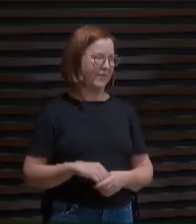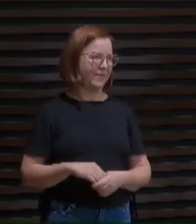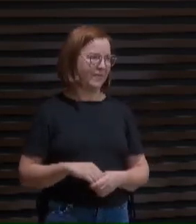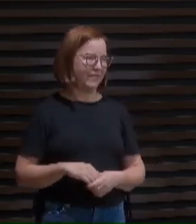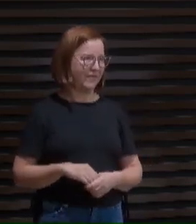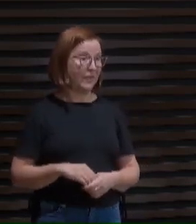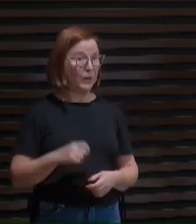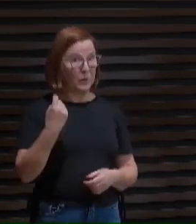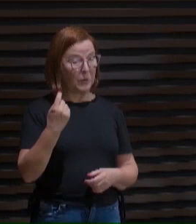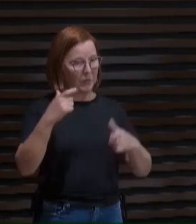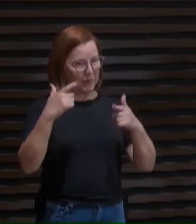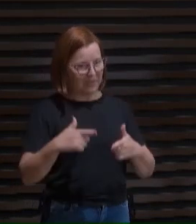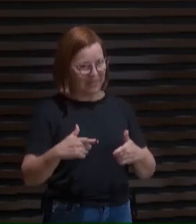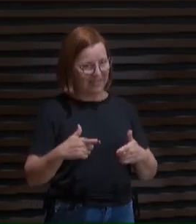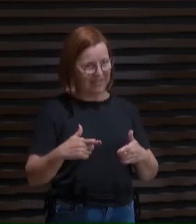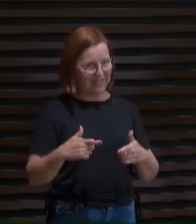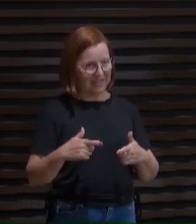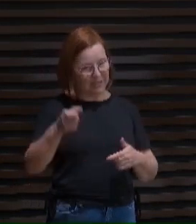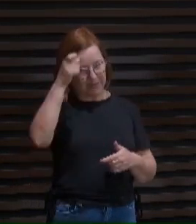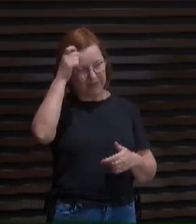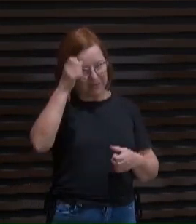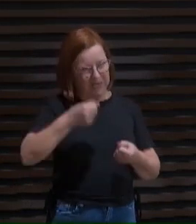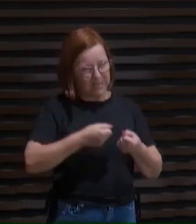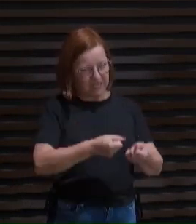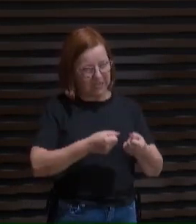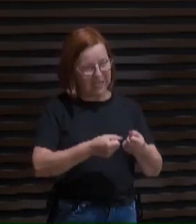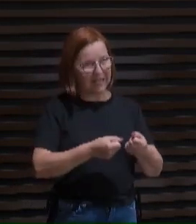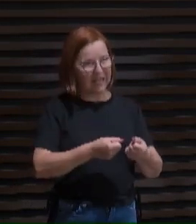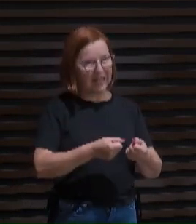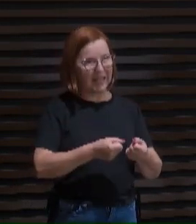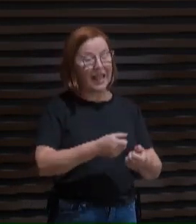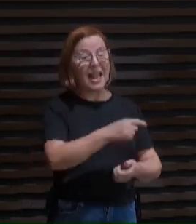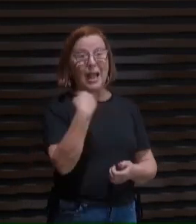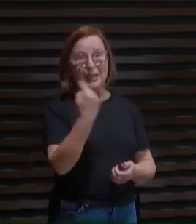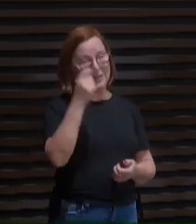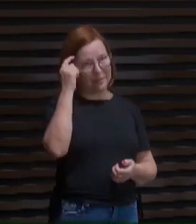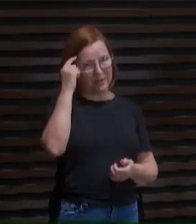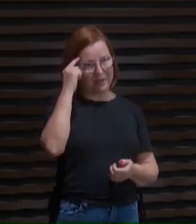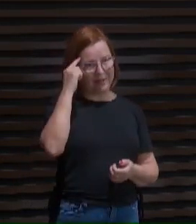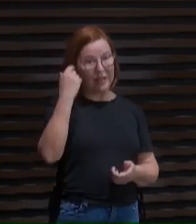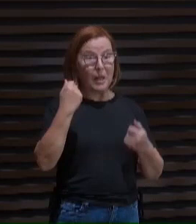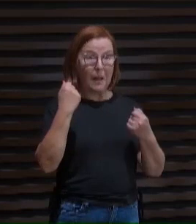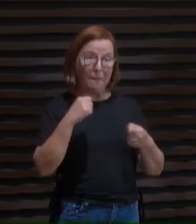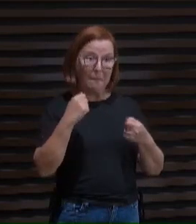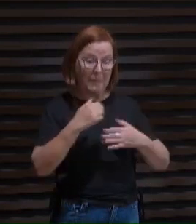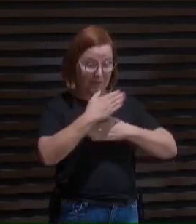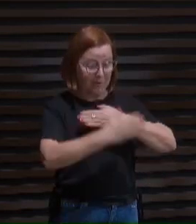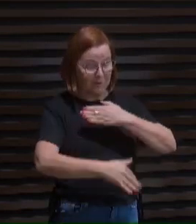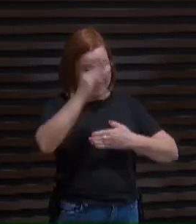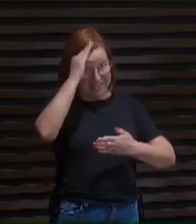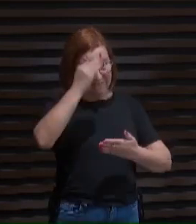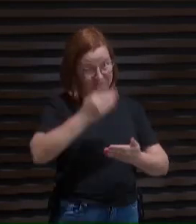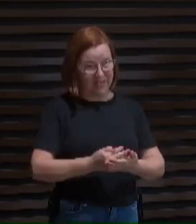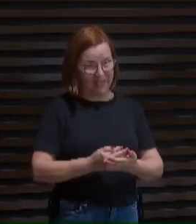único lugar que o inimigo ataca é a nossa mente. Se nós não usarmos o escudo da fé para apagar todos os dardos inflamados